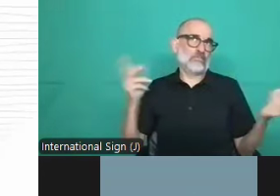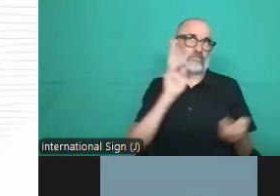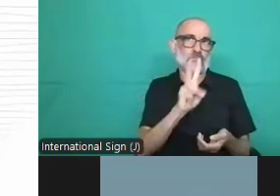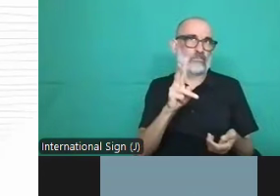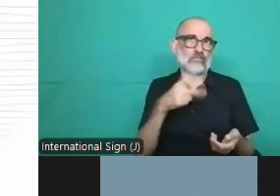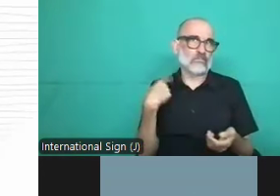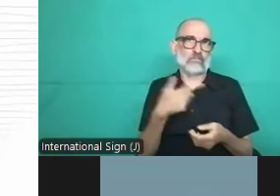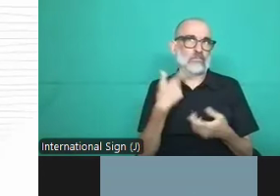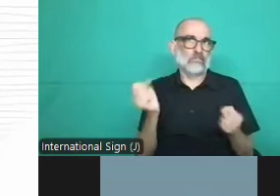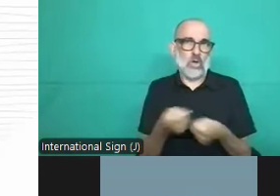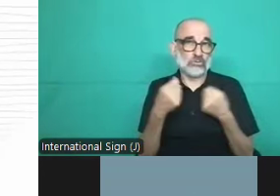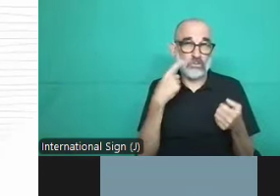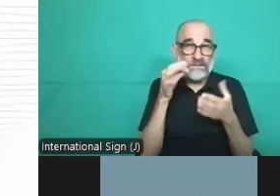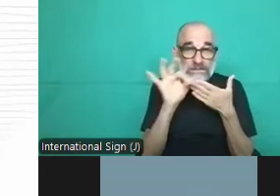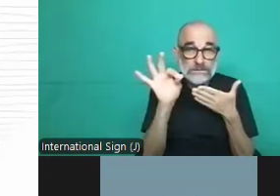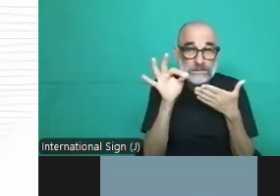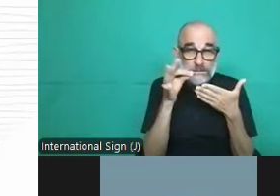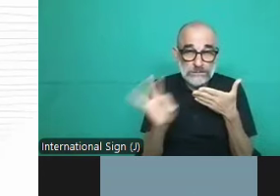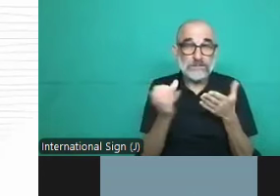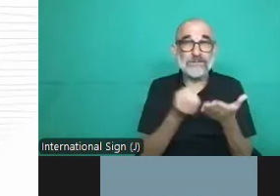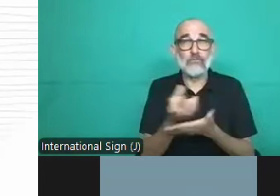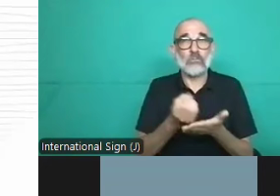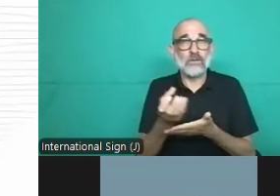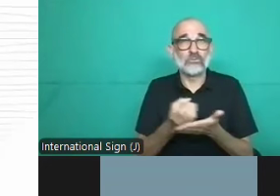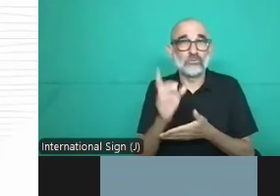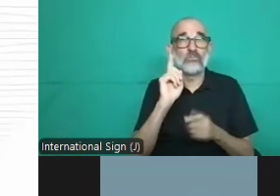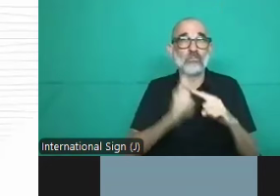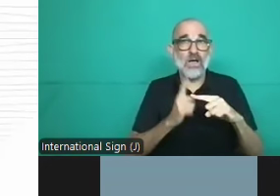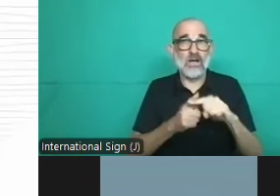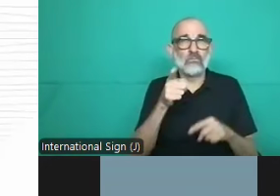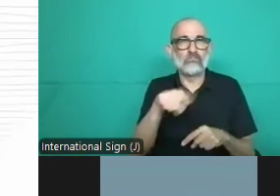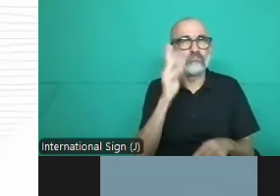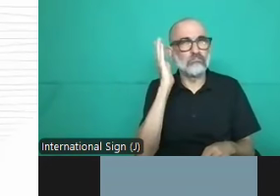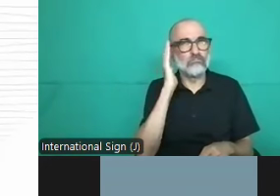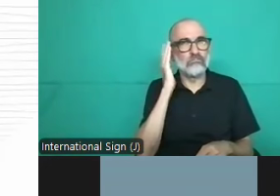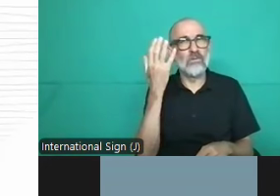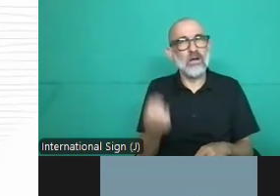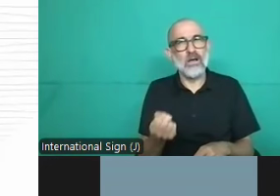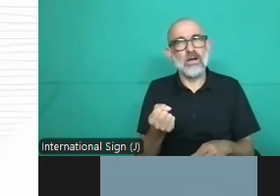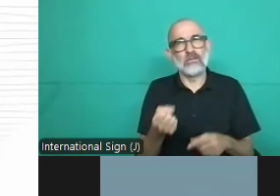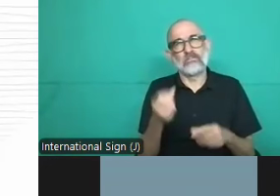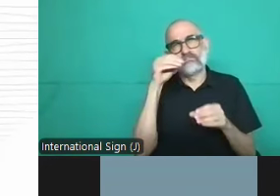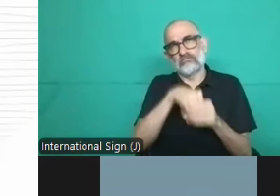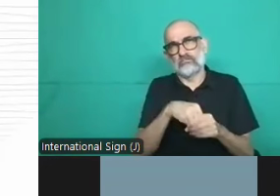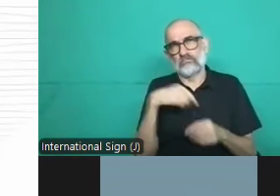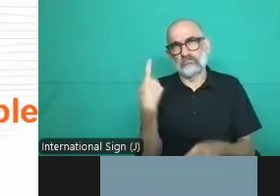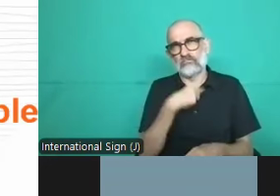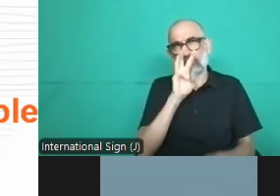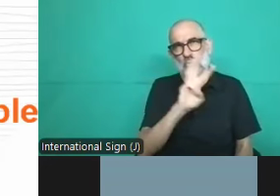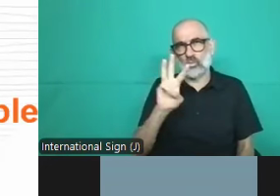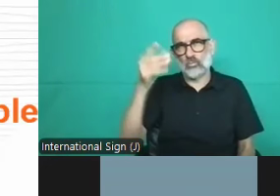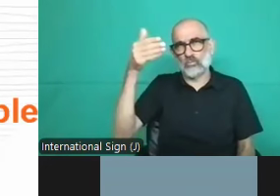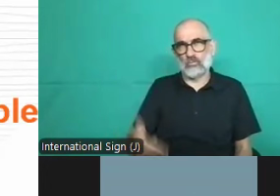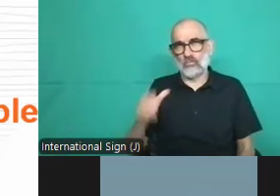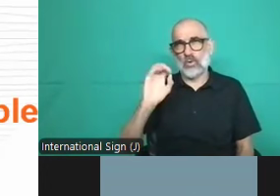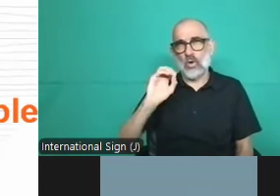específicamente dashboard del área de na recursos humanos para la OPAS, na salud, área de donde ustedes pueden recursos mirar por humanos, onde país, por vocês podem categoría olhar por profesional esta país, información. categoria